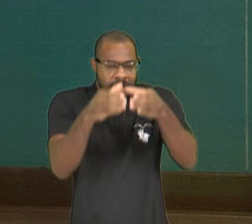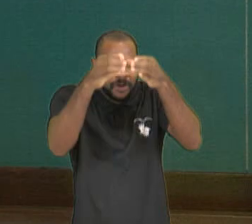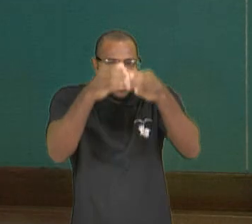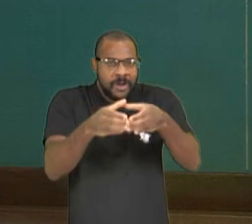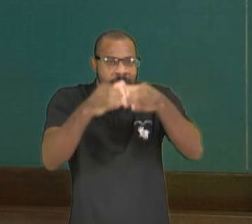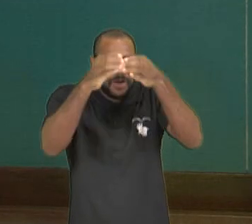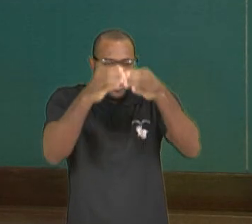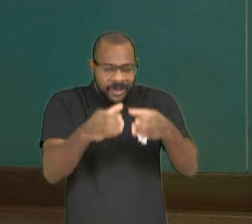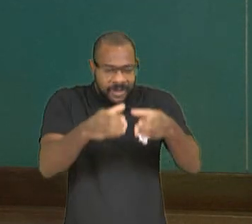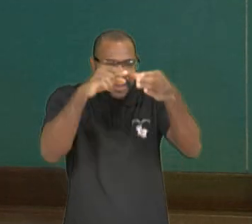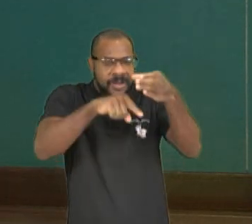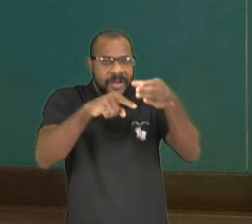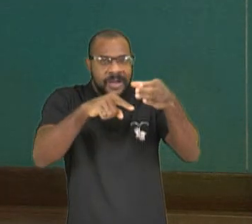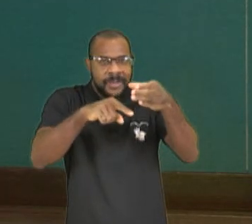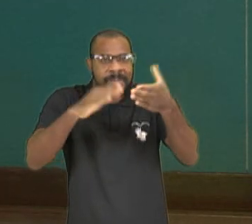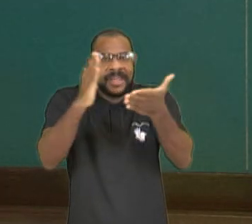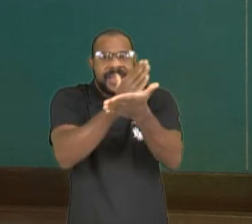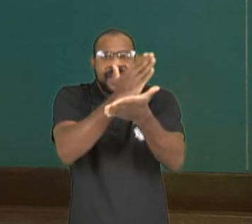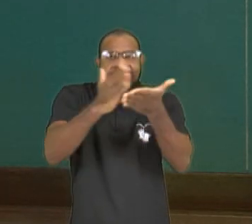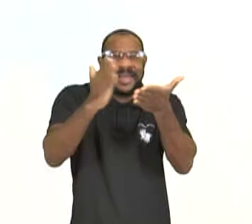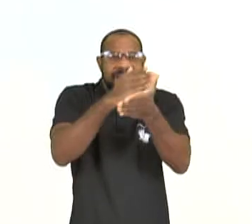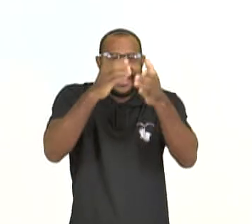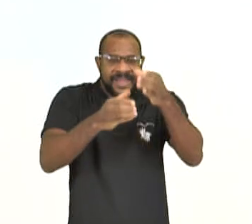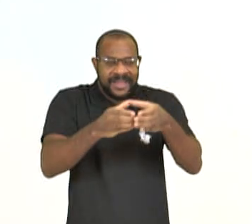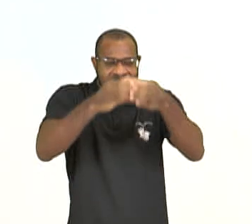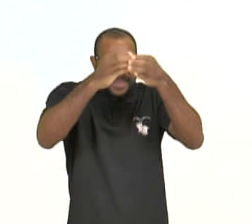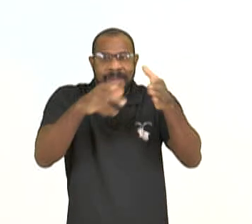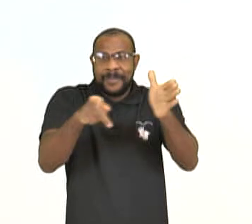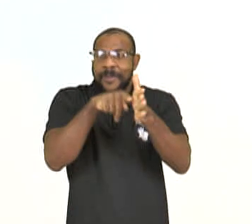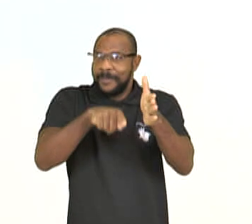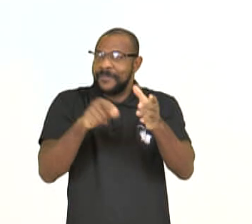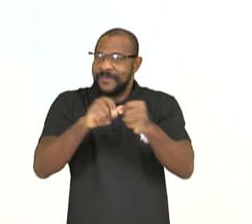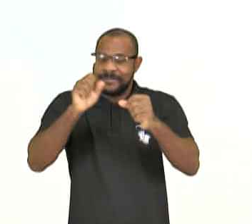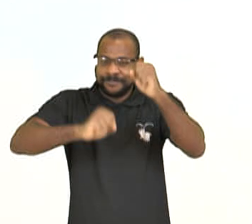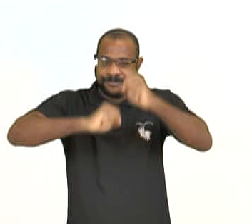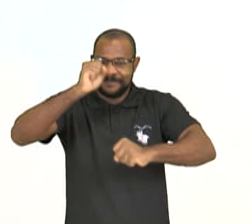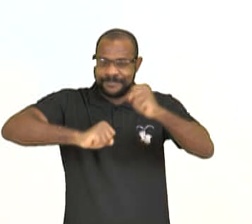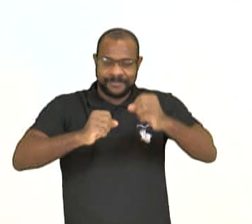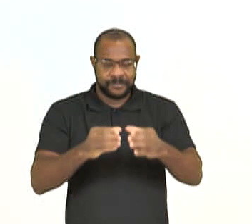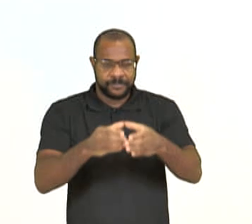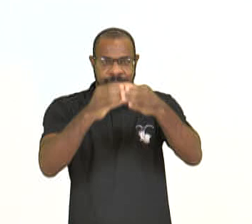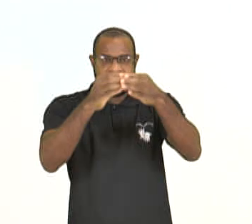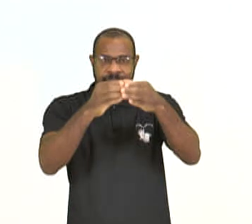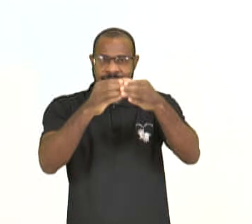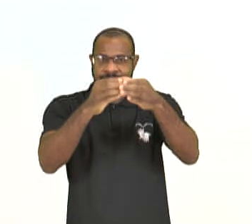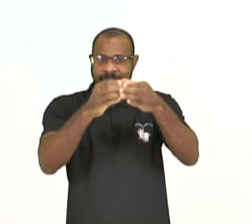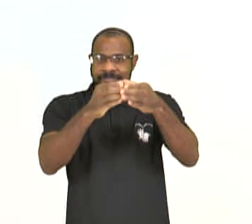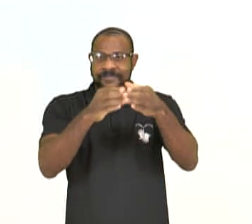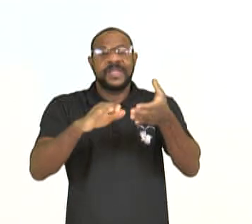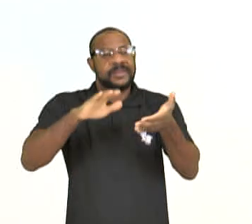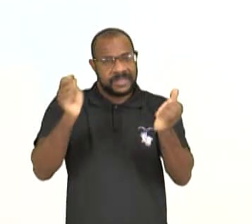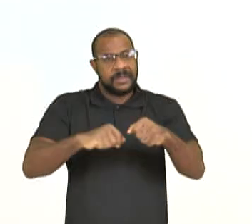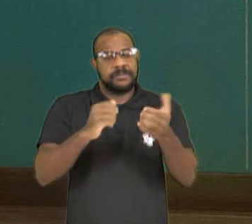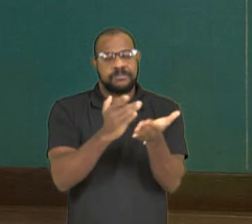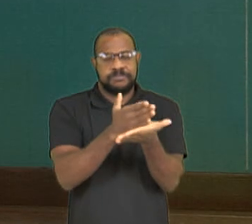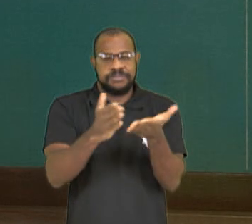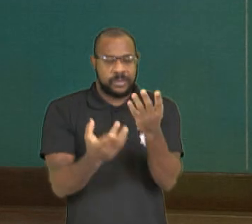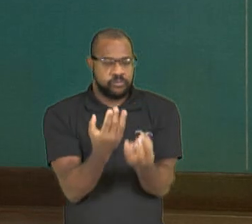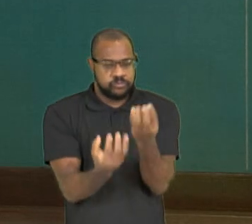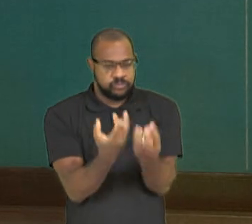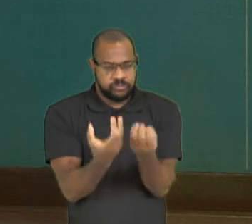por diferentes pontos de ebulição, esses líquidos se separam. E aí nós obtemos os